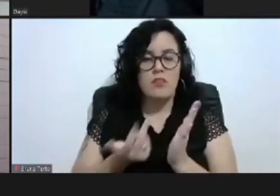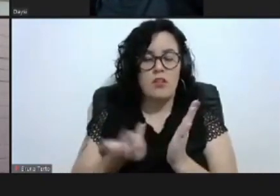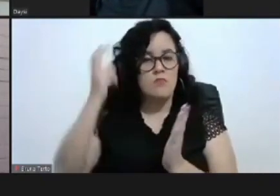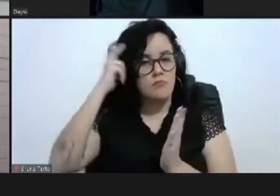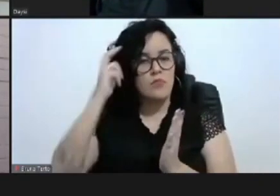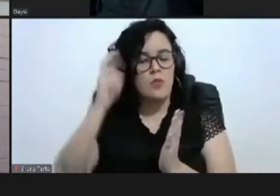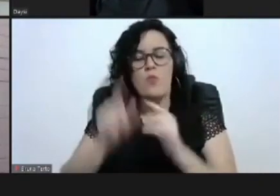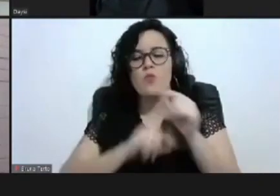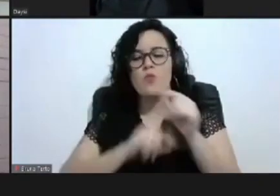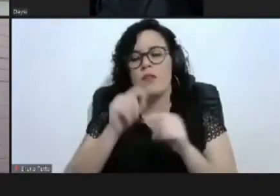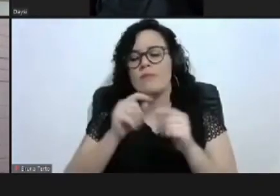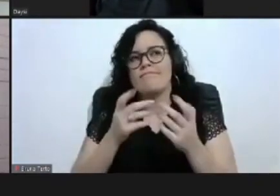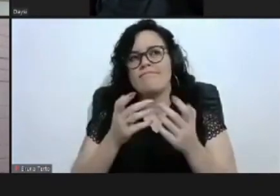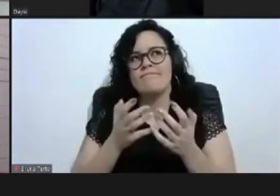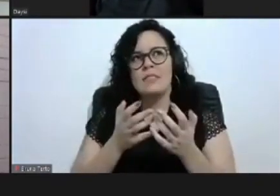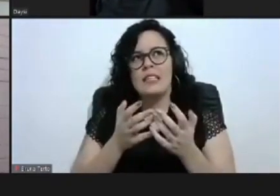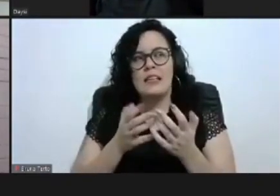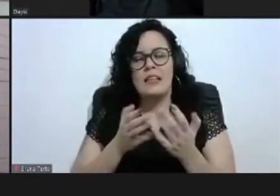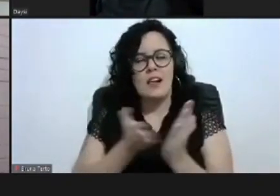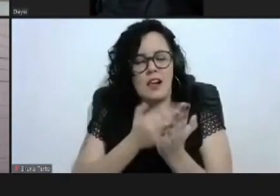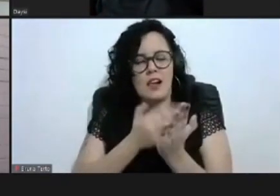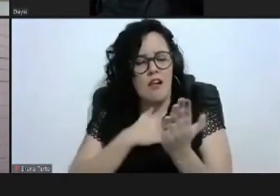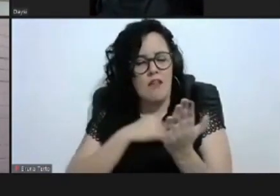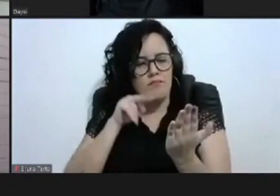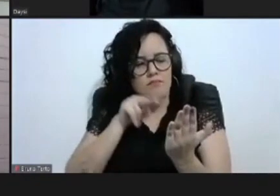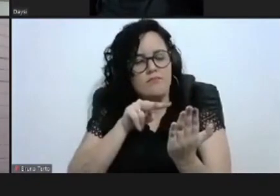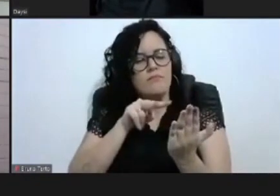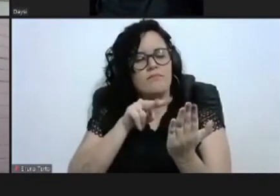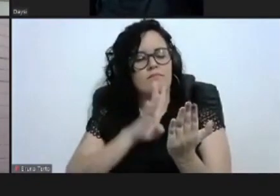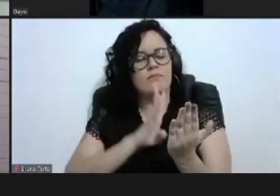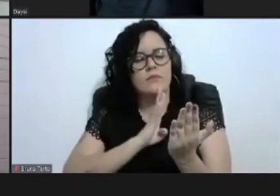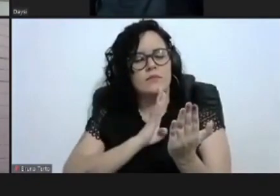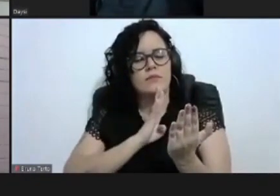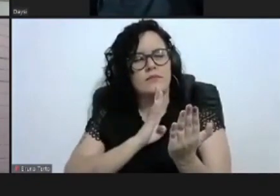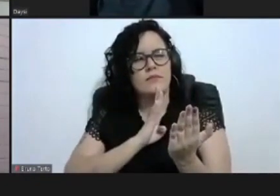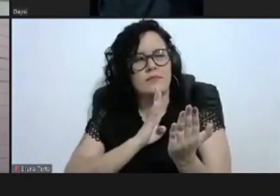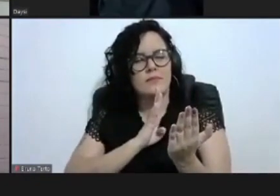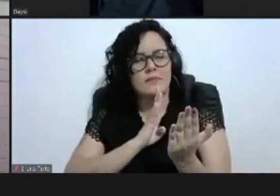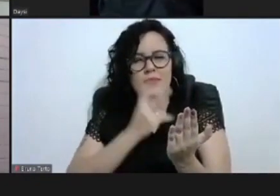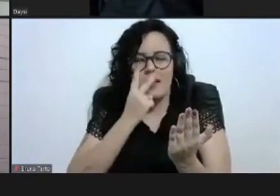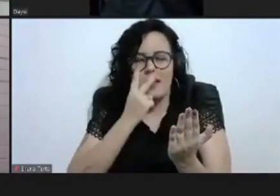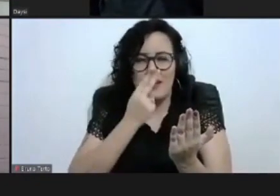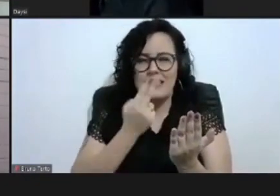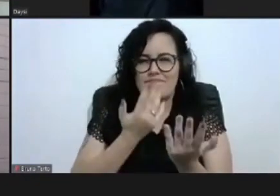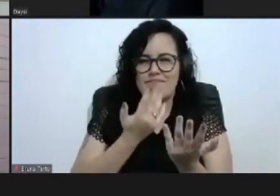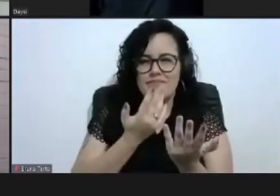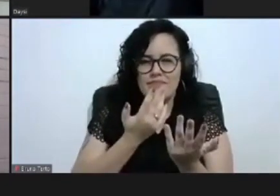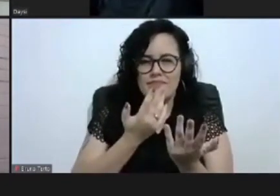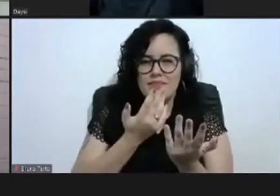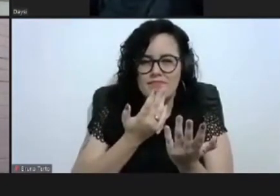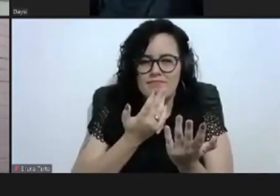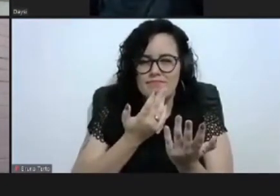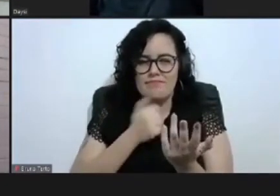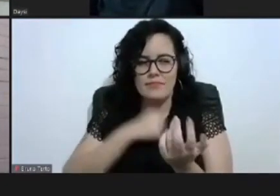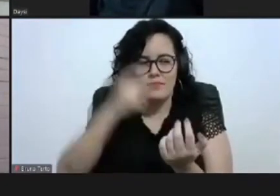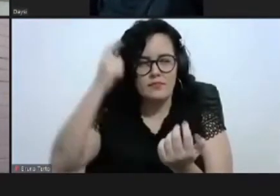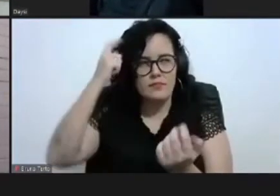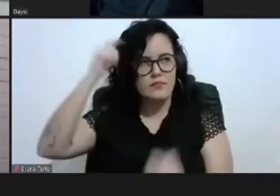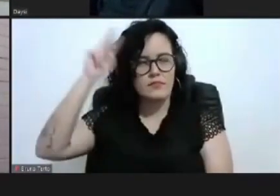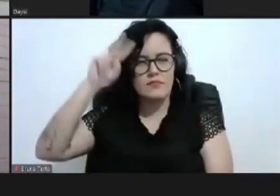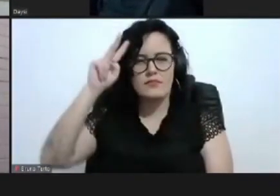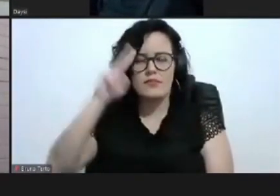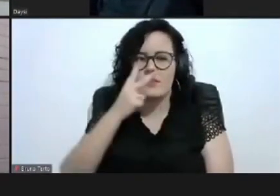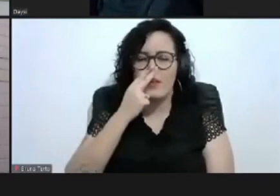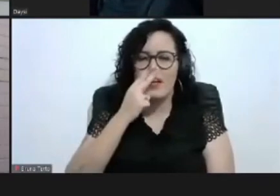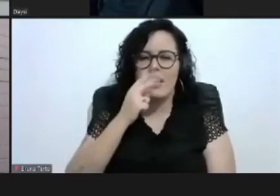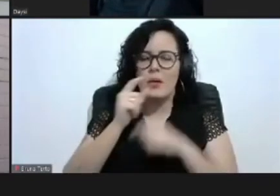caminho, assim, que era muito mais ele se tornam, nas minhas memórias, um objeto muito mais